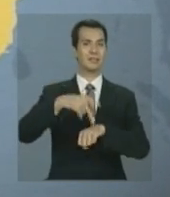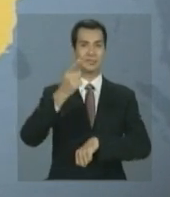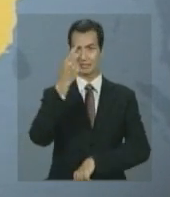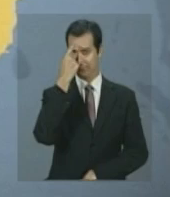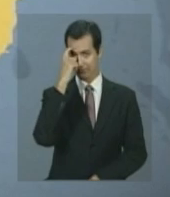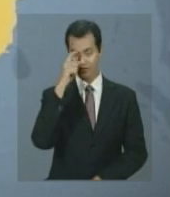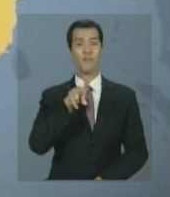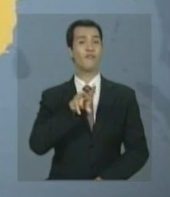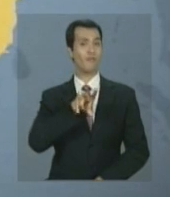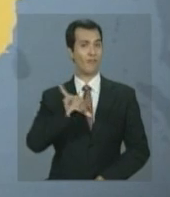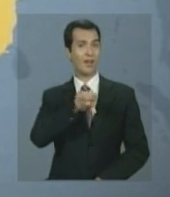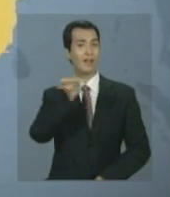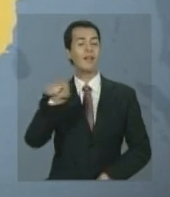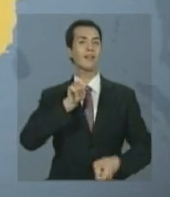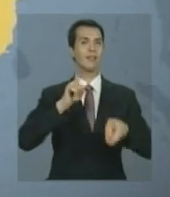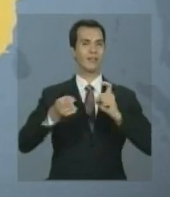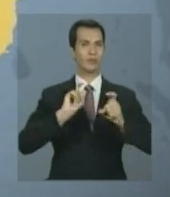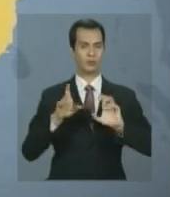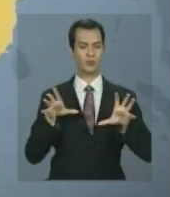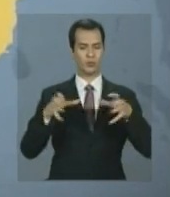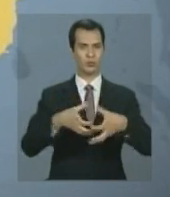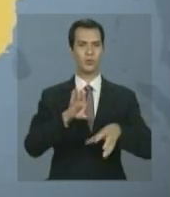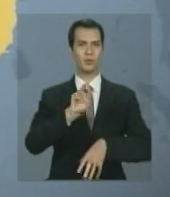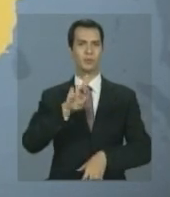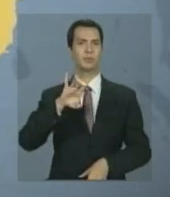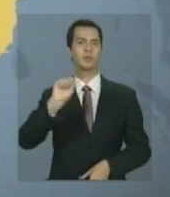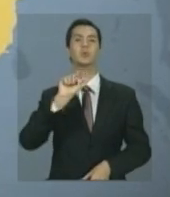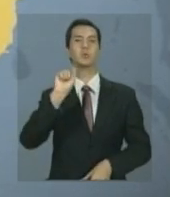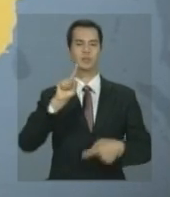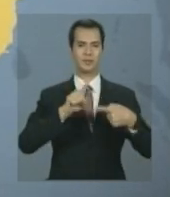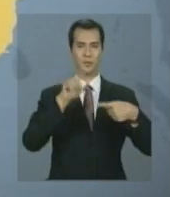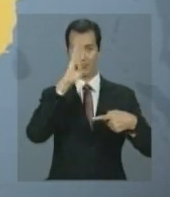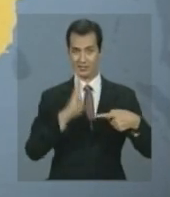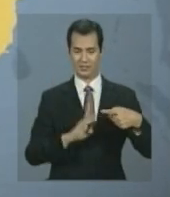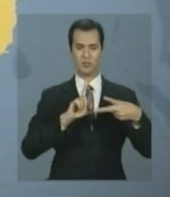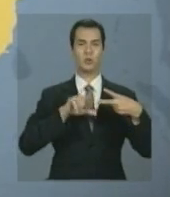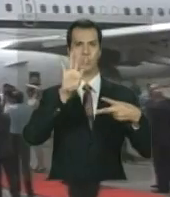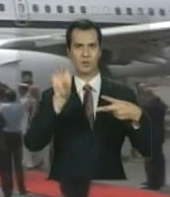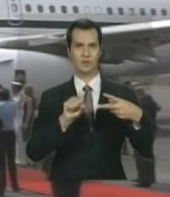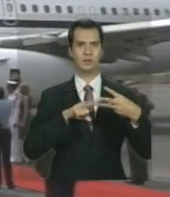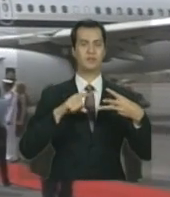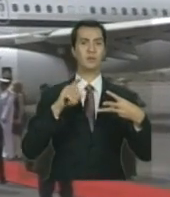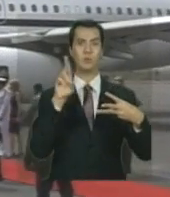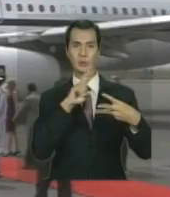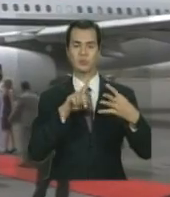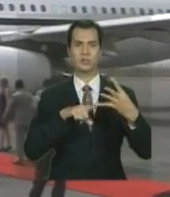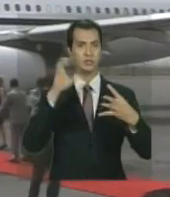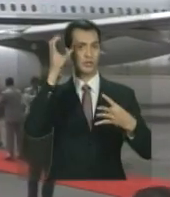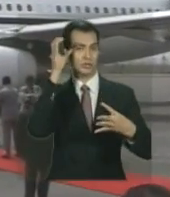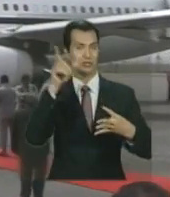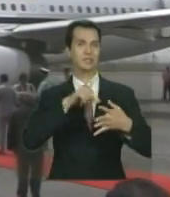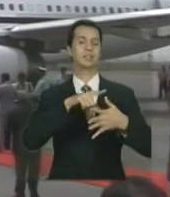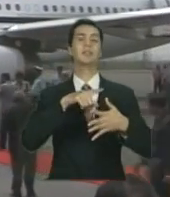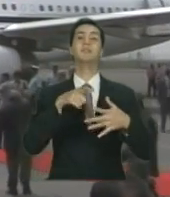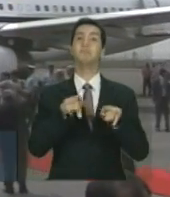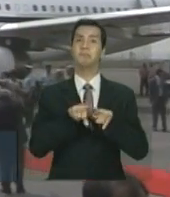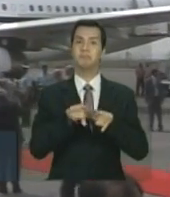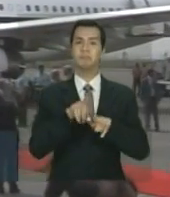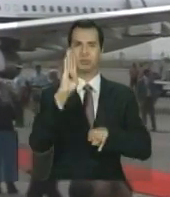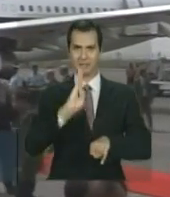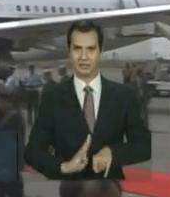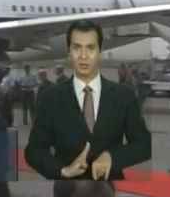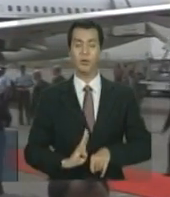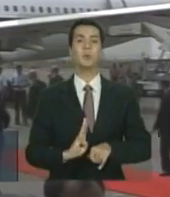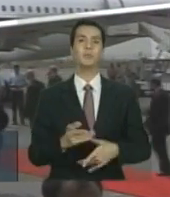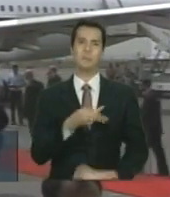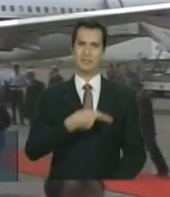BRICS, bloco que reúne Brasil, Rússia, Índia, China e África do Sul. A presidenta Dilma Rousseff já chegou a Nova